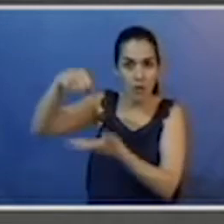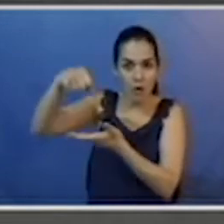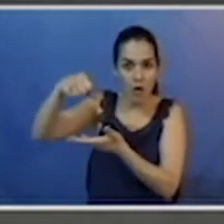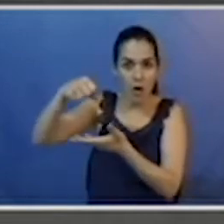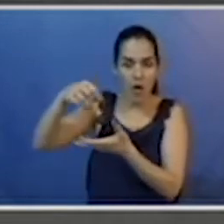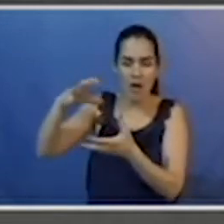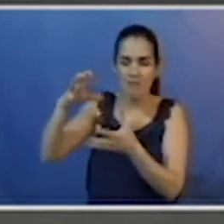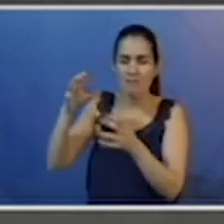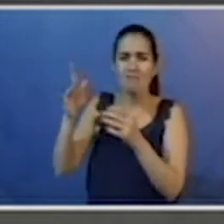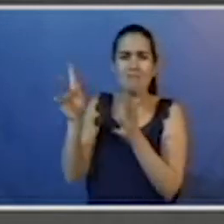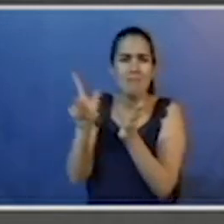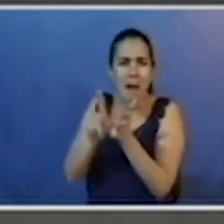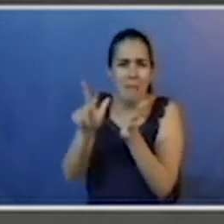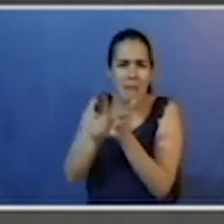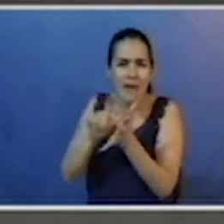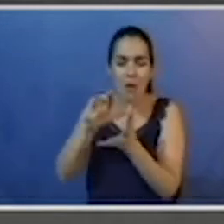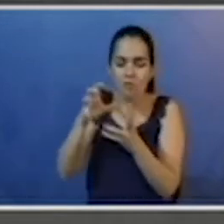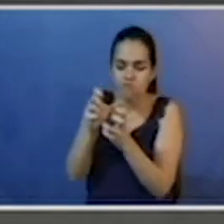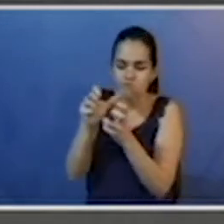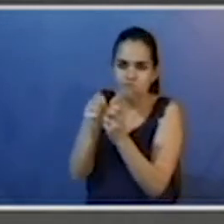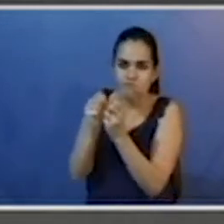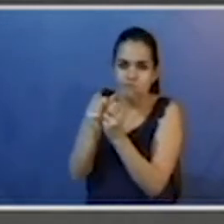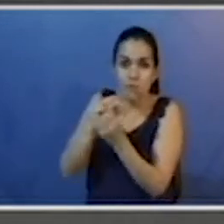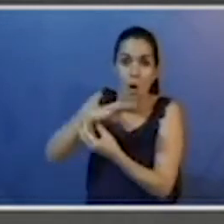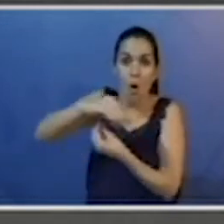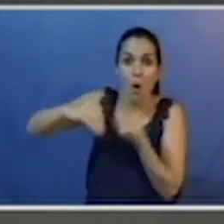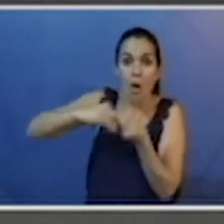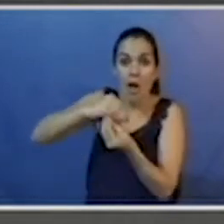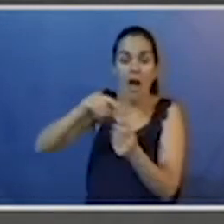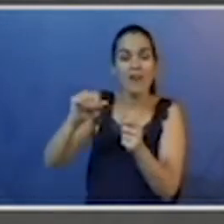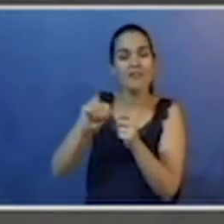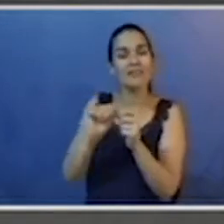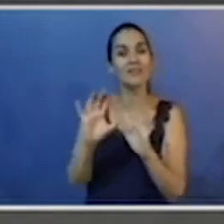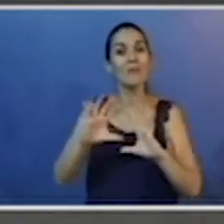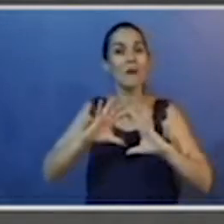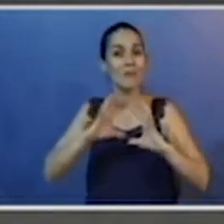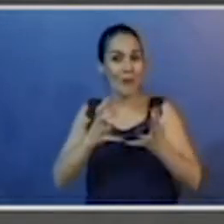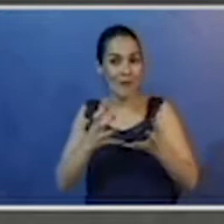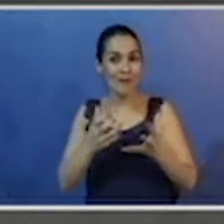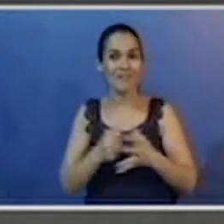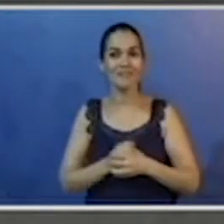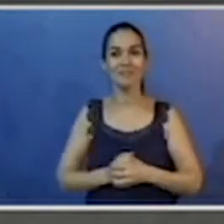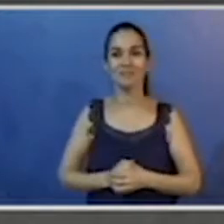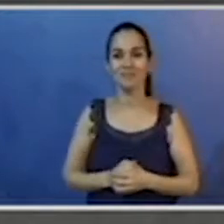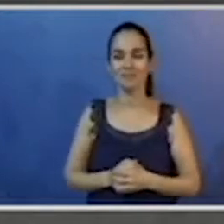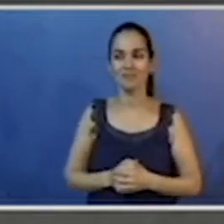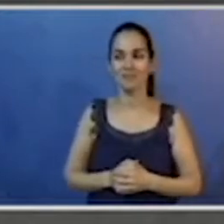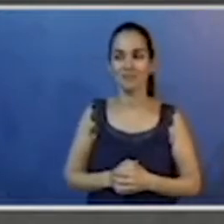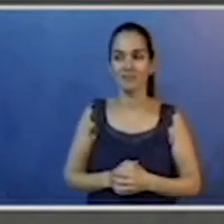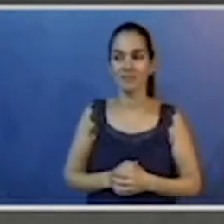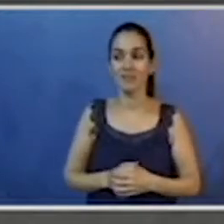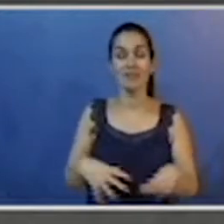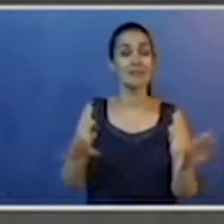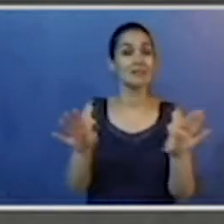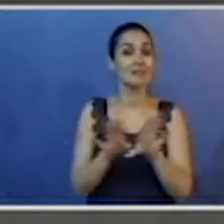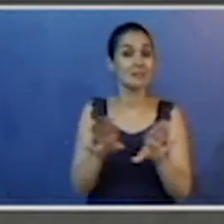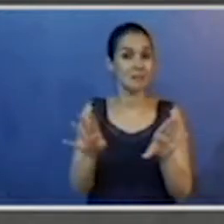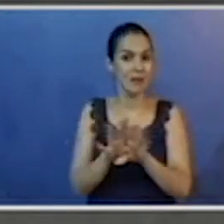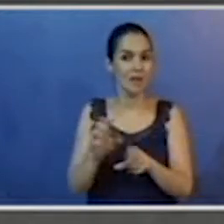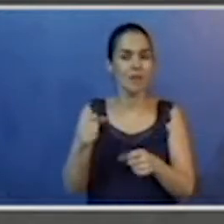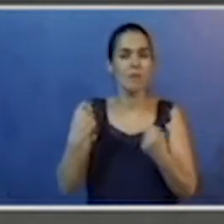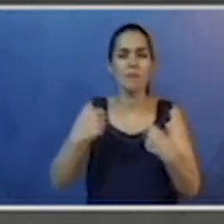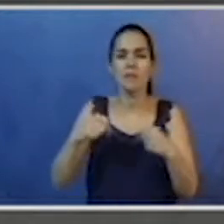apertar bastante enrolar e criar uma bola improvisada Tá certo então uma bola grande também vamos precisar